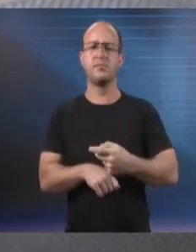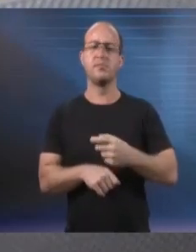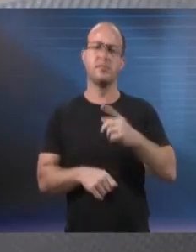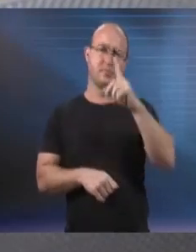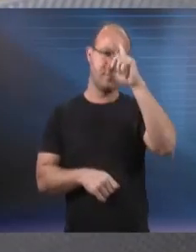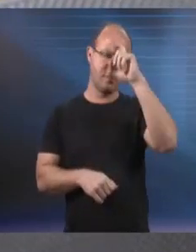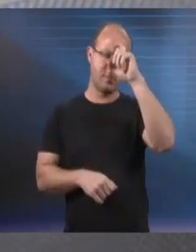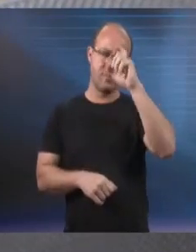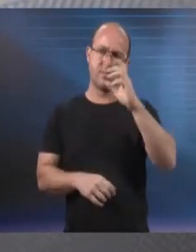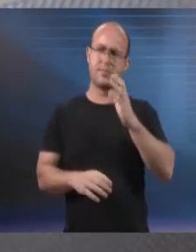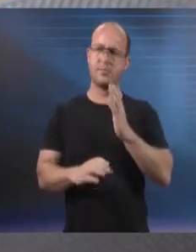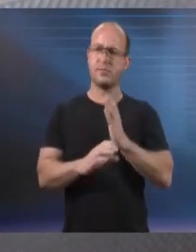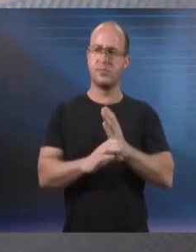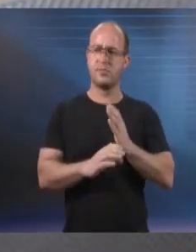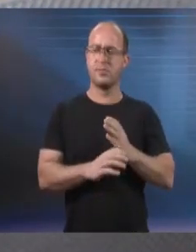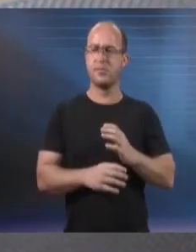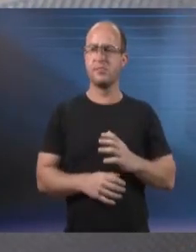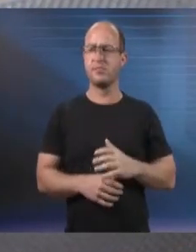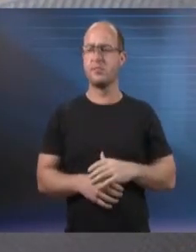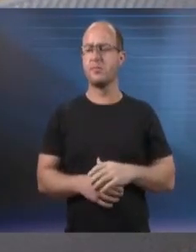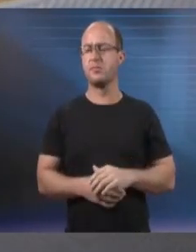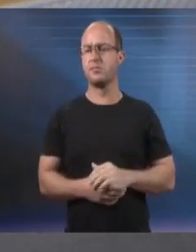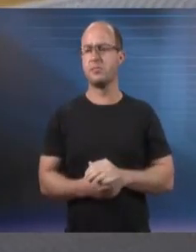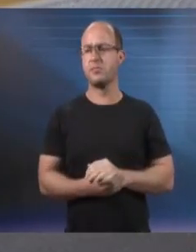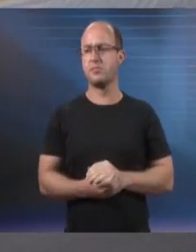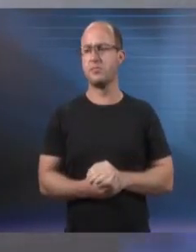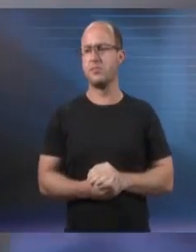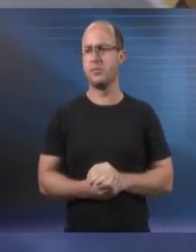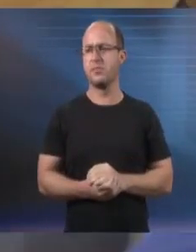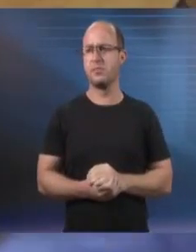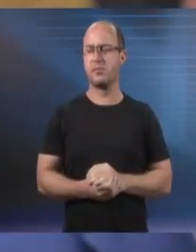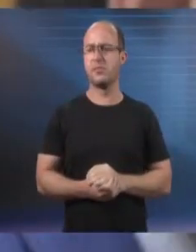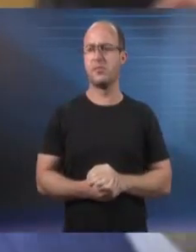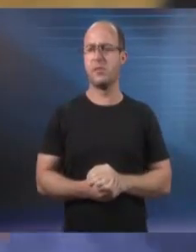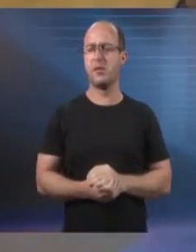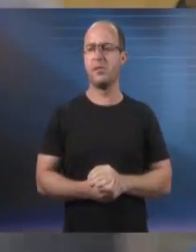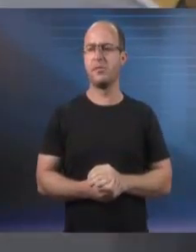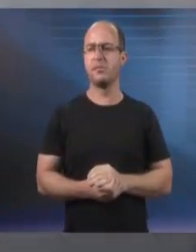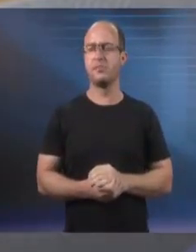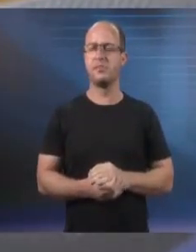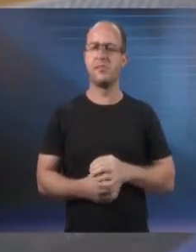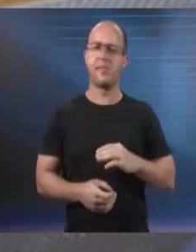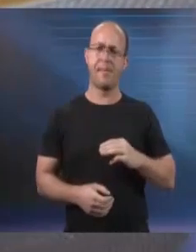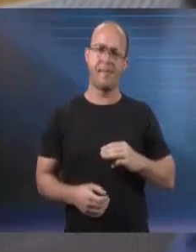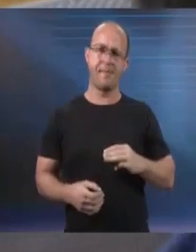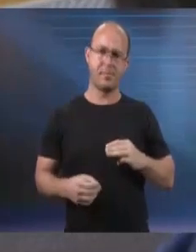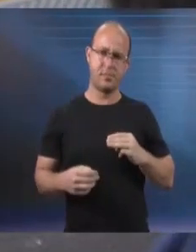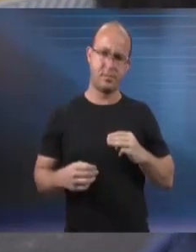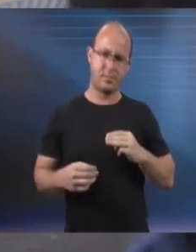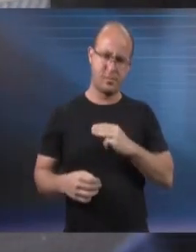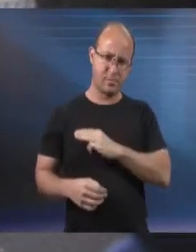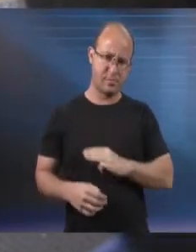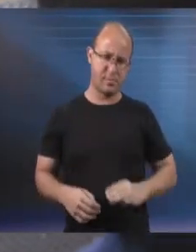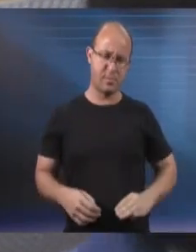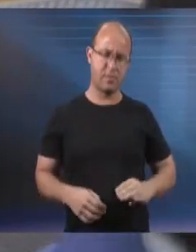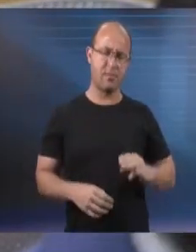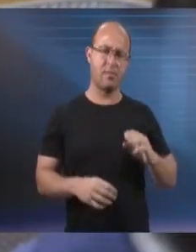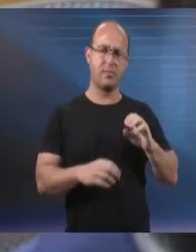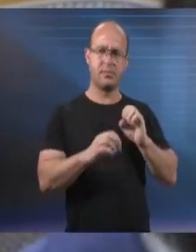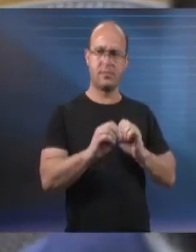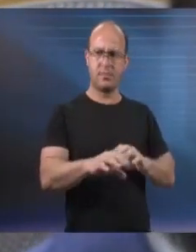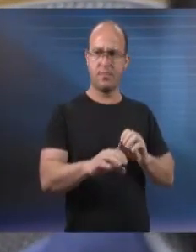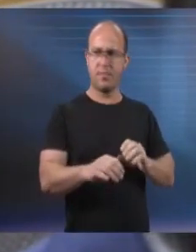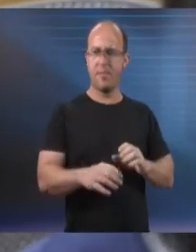Caicó, e Vossa Excelência é sabedor disso. Nesse sentido, o ministro da Educação, atendendo